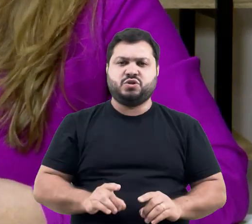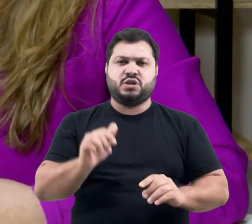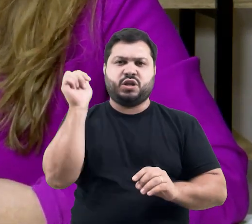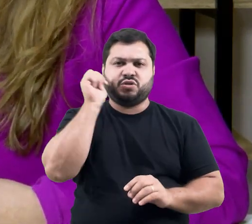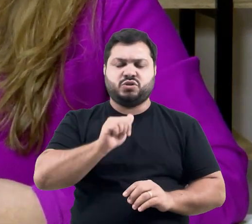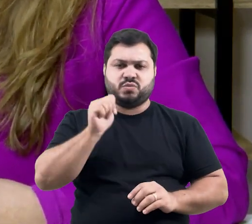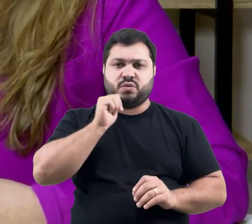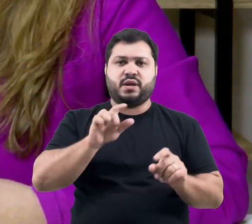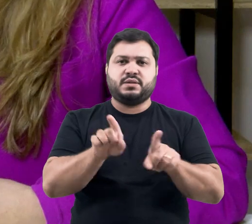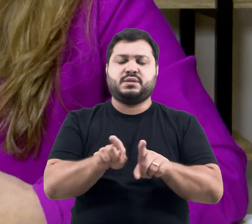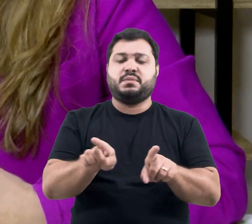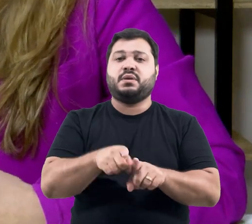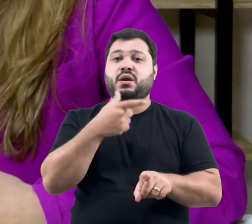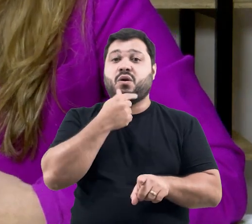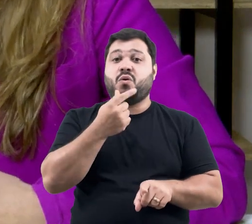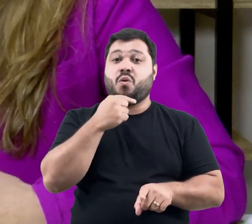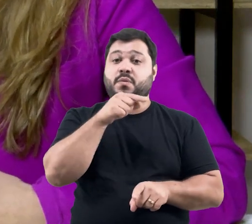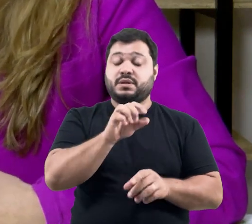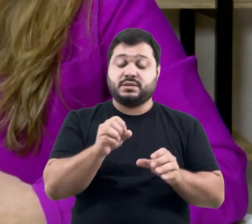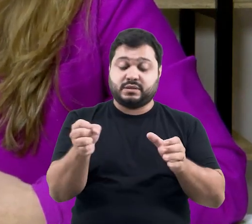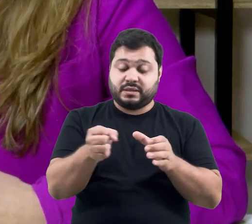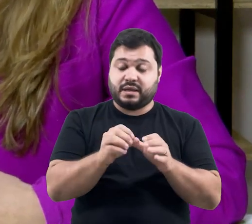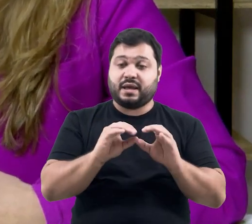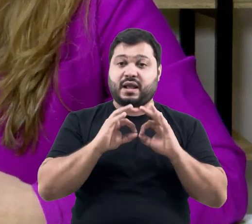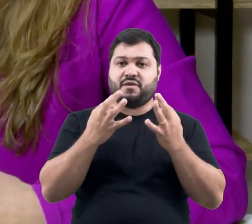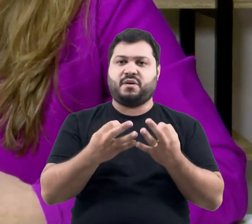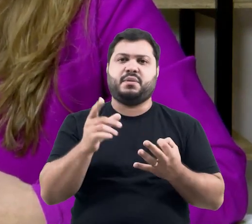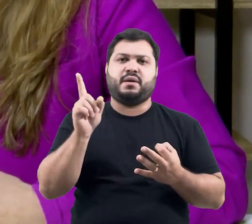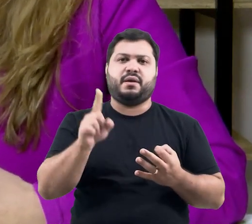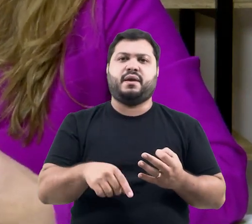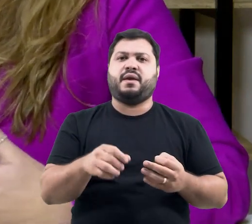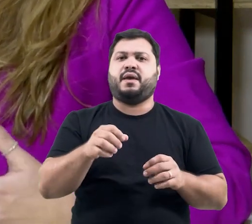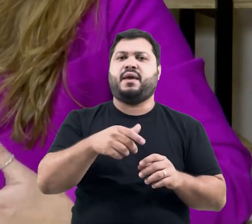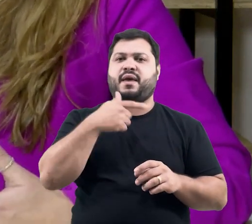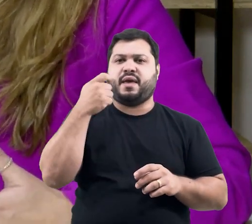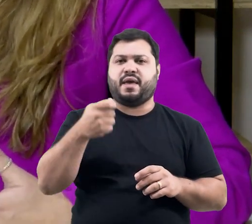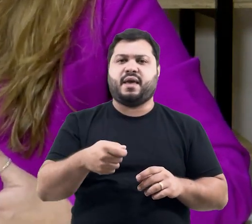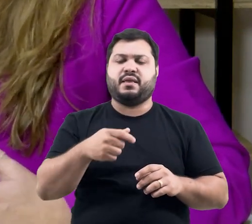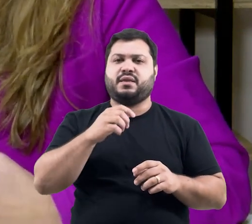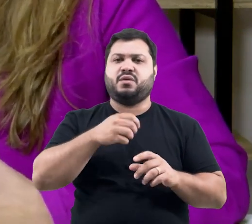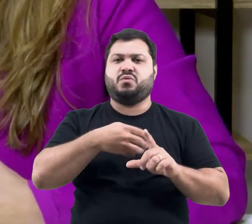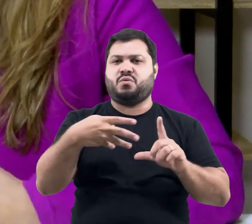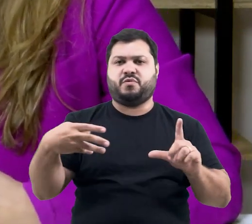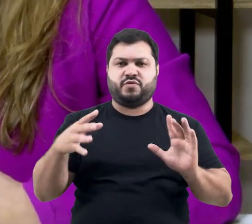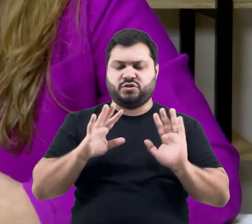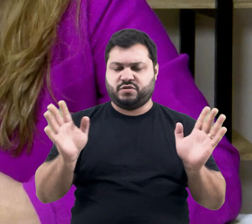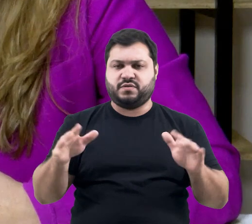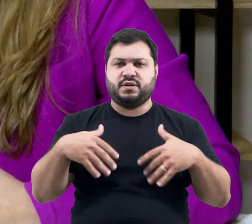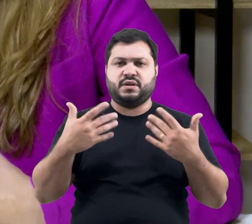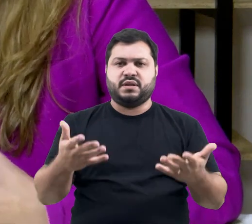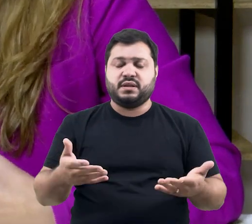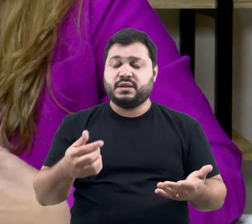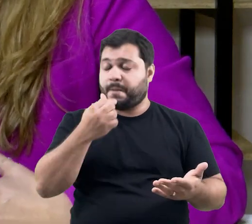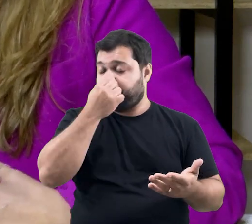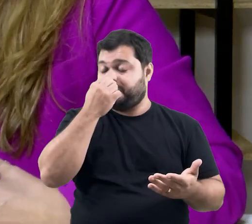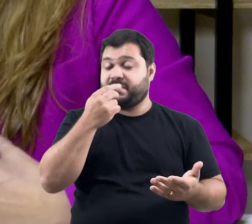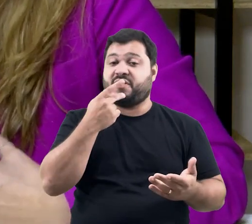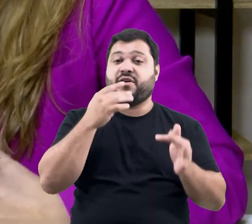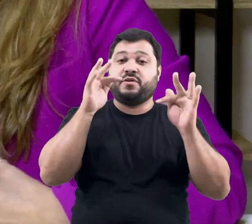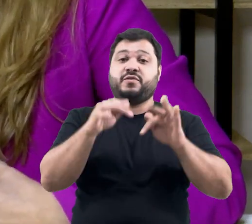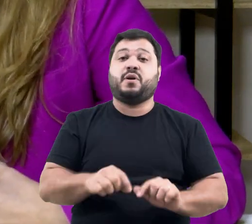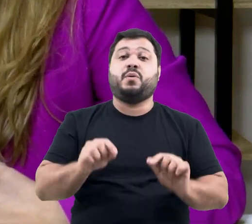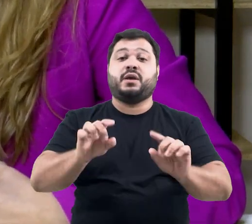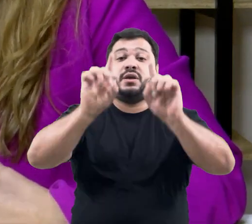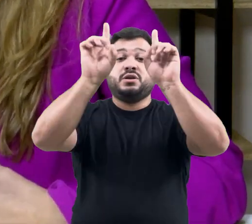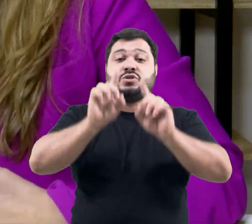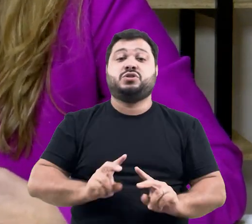os direitos de mulheres e homens naquela unidade familiar, seja ela hétero, seja ela homoafetiva. Então estamos falando, no